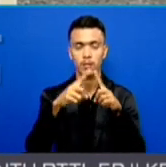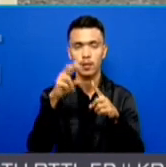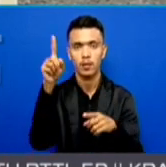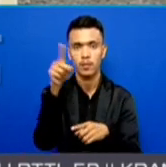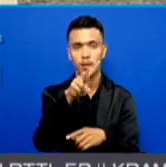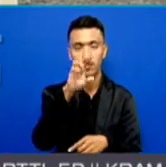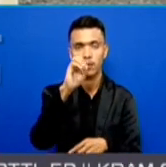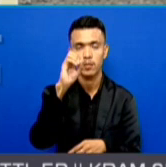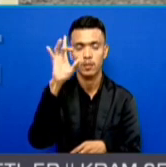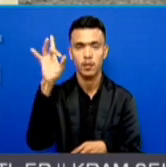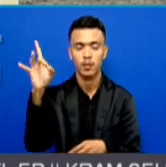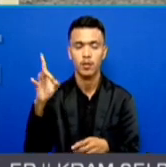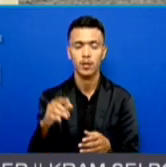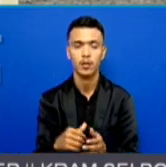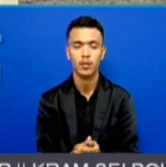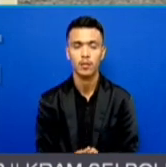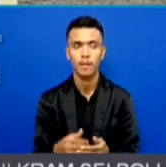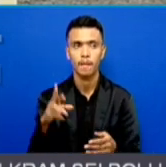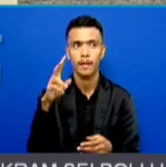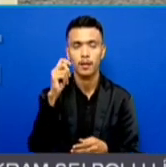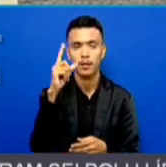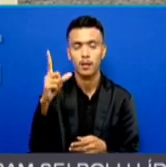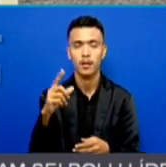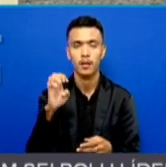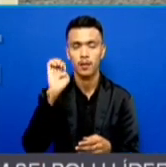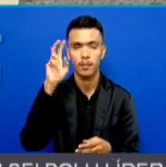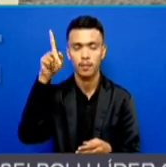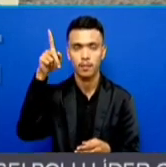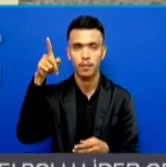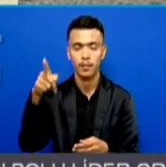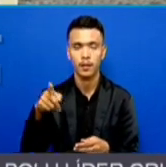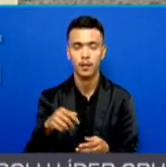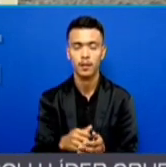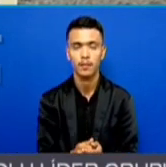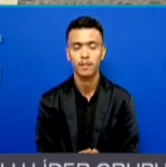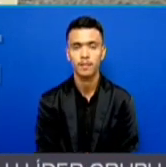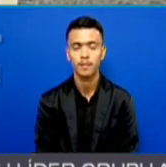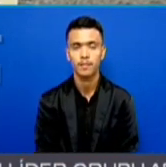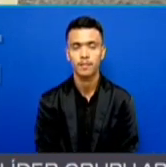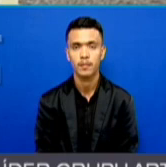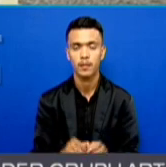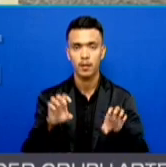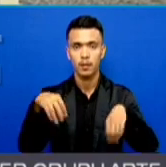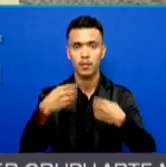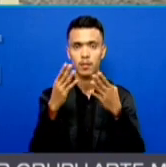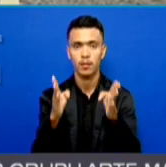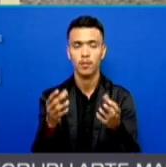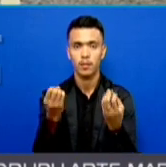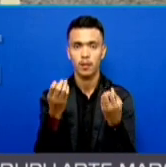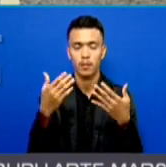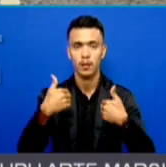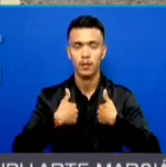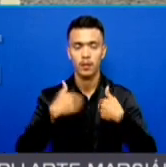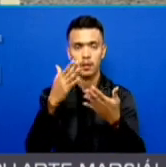né, entrará em vigor e RTTL nessa empresa pública, trabalhador Barum, como que ia no Estatuto